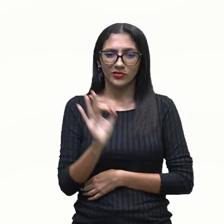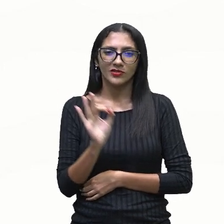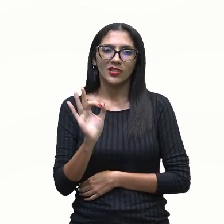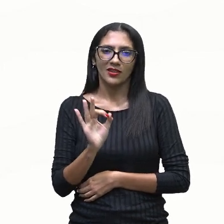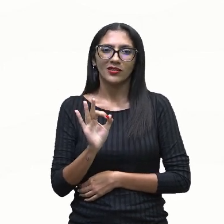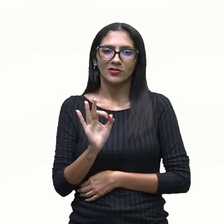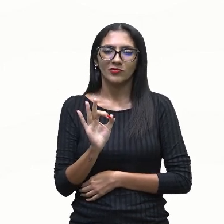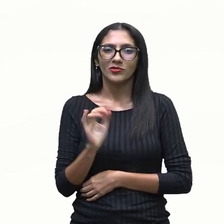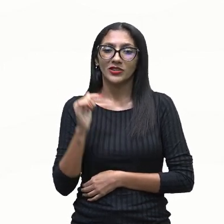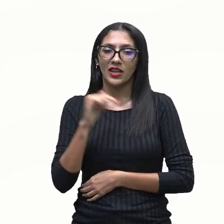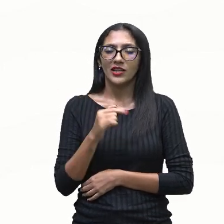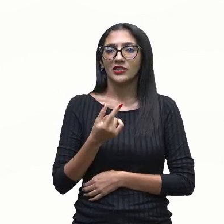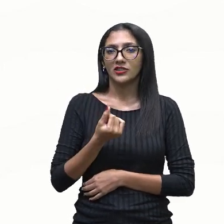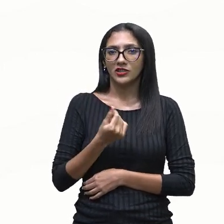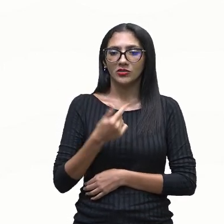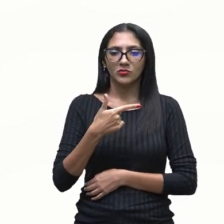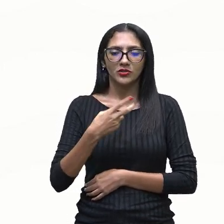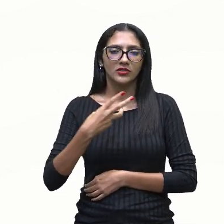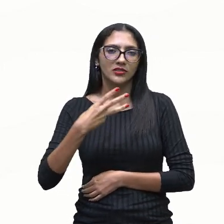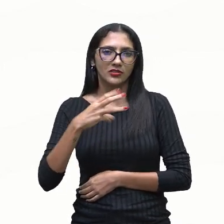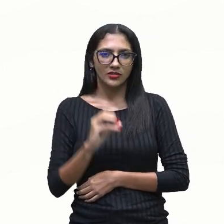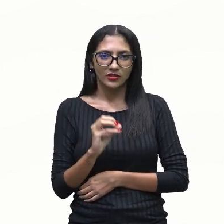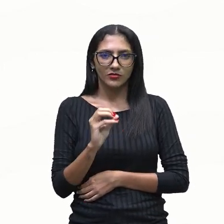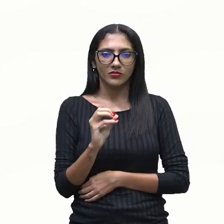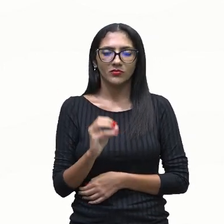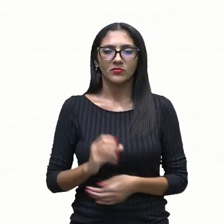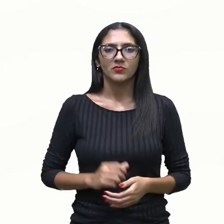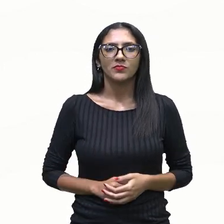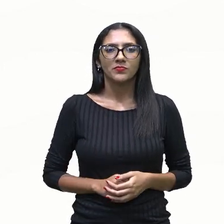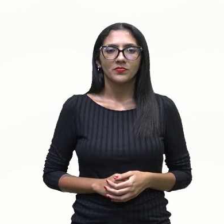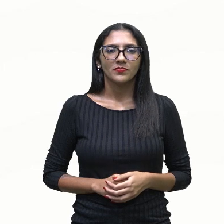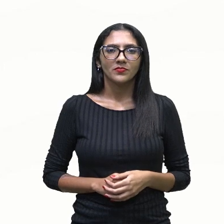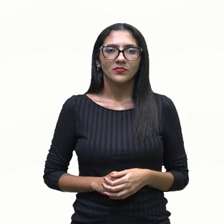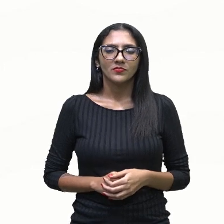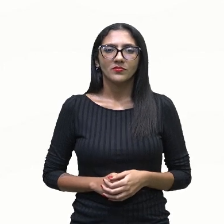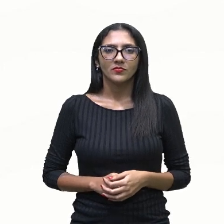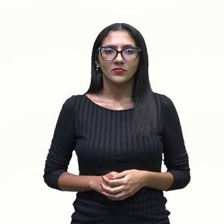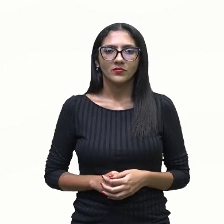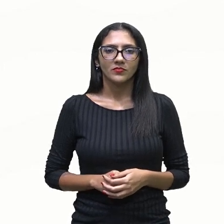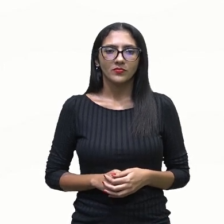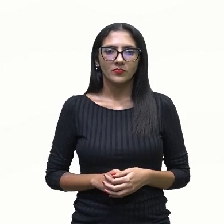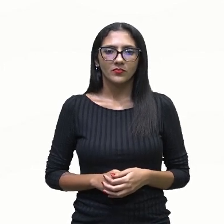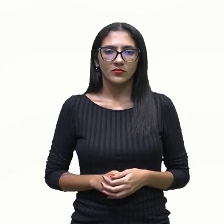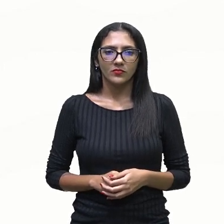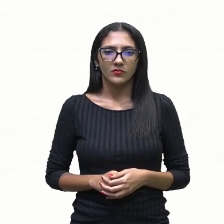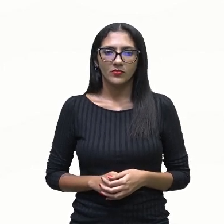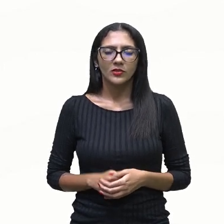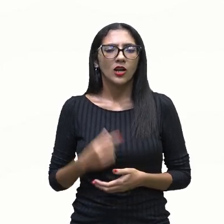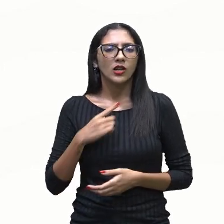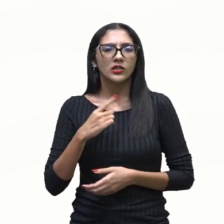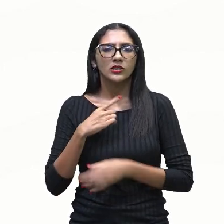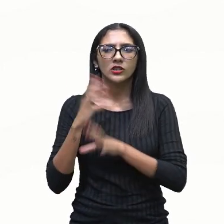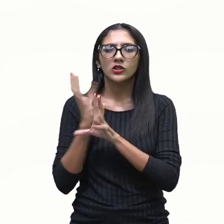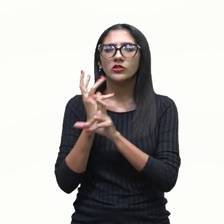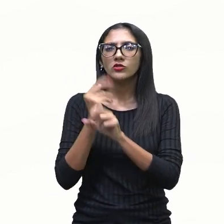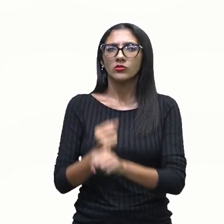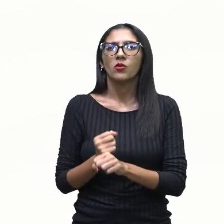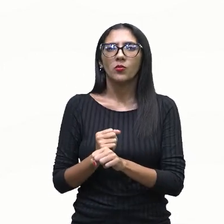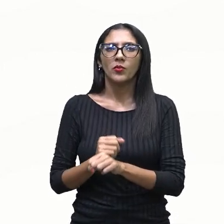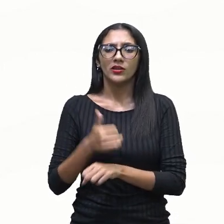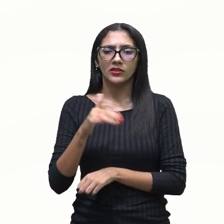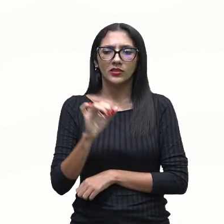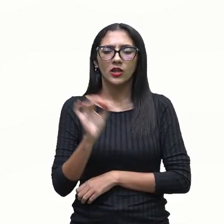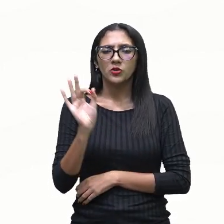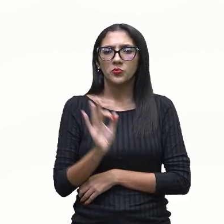cima dos 230, tá bom? E aí, vamos lá. Quando a gente calcula 10%,